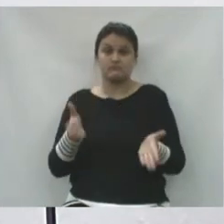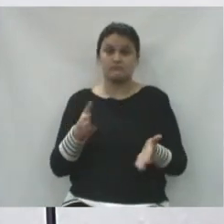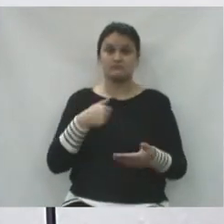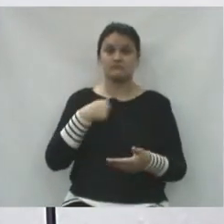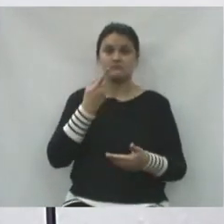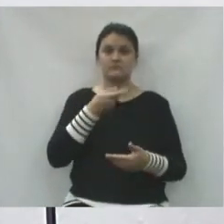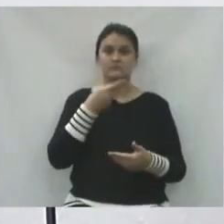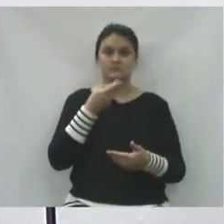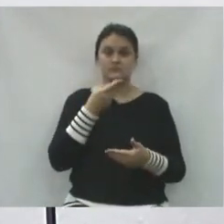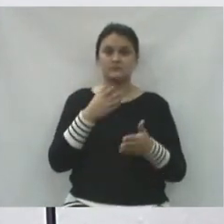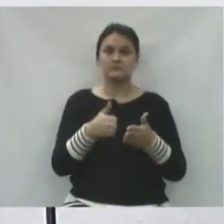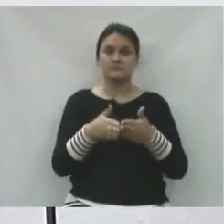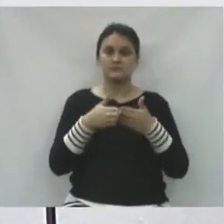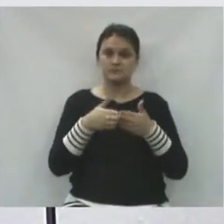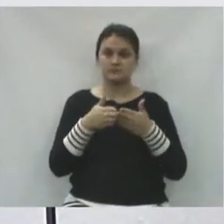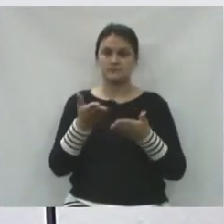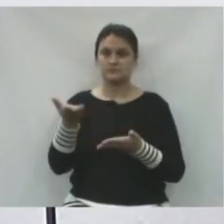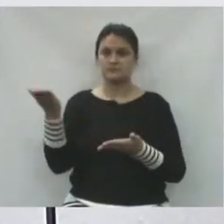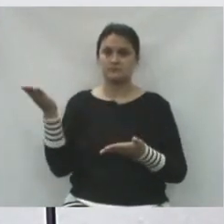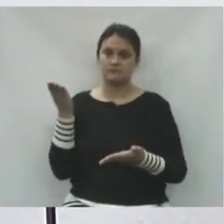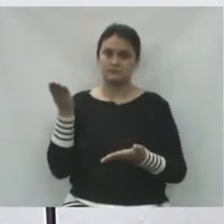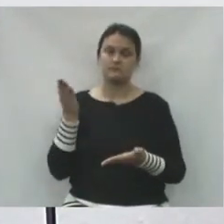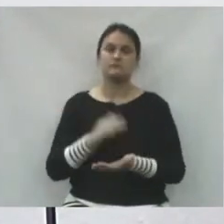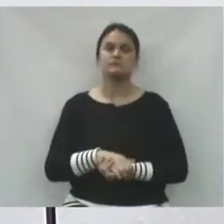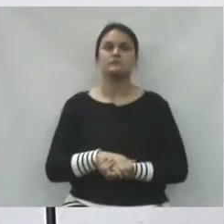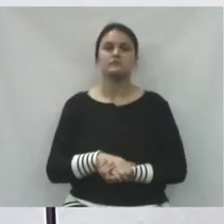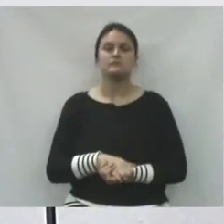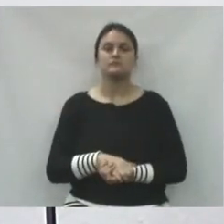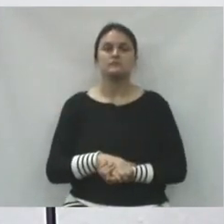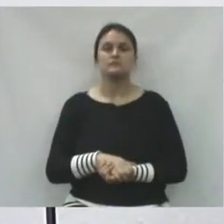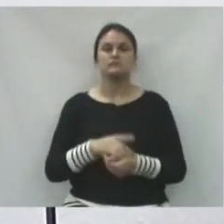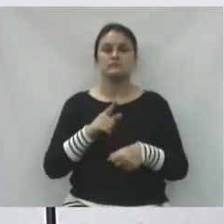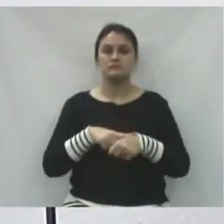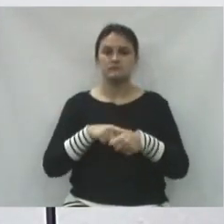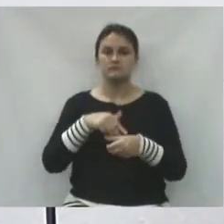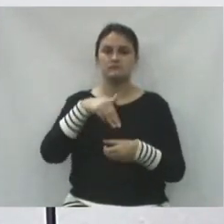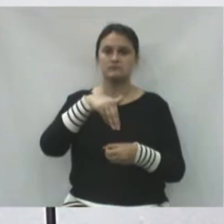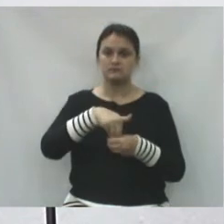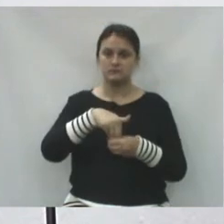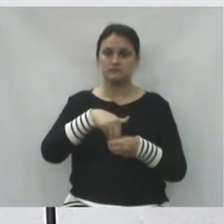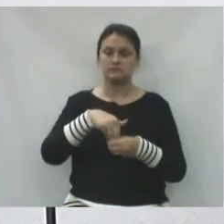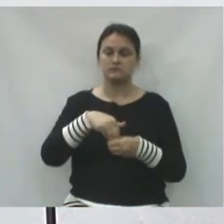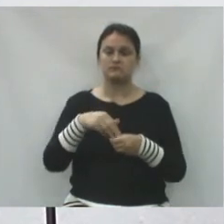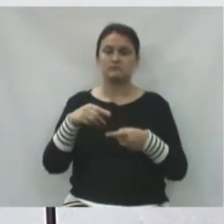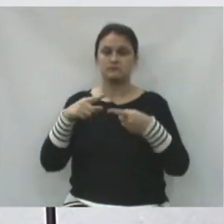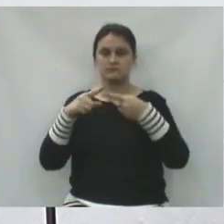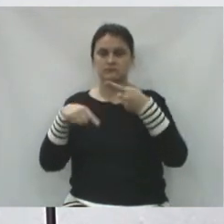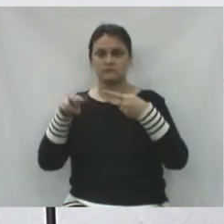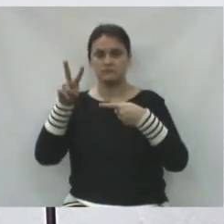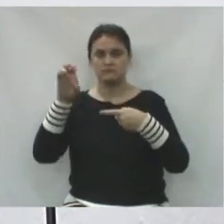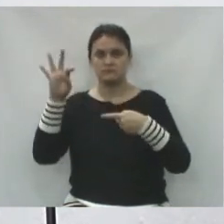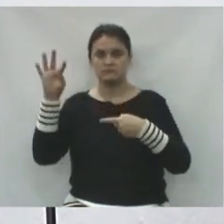fala hoje é pedir para os senhores, na hora de nós votarmos o veto,